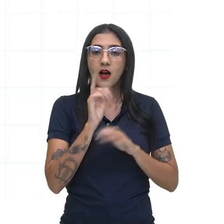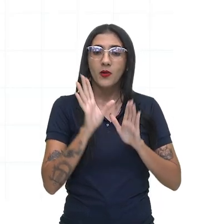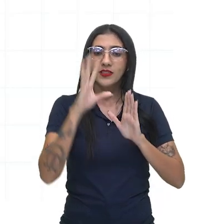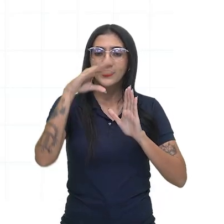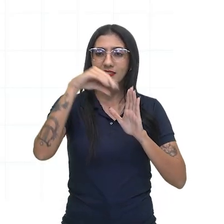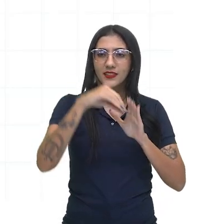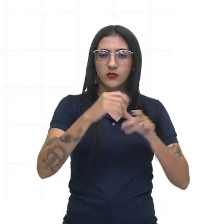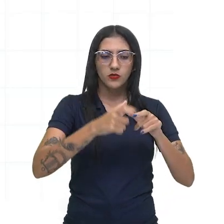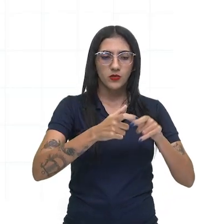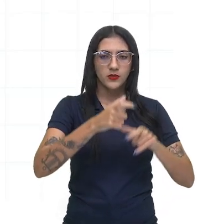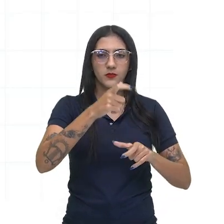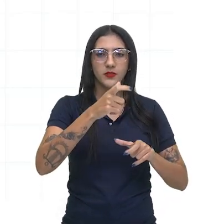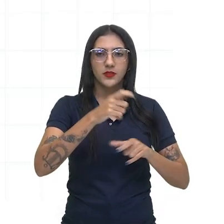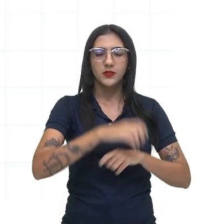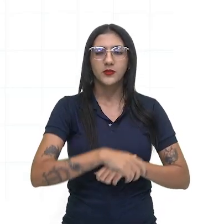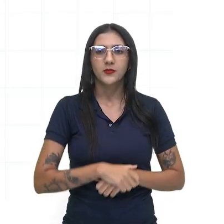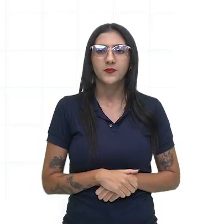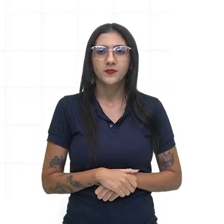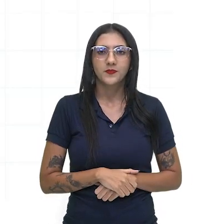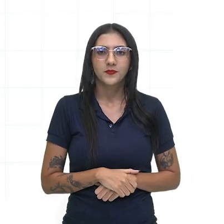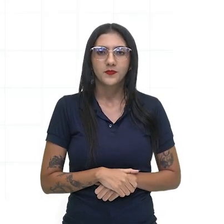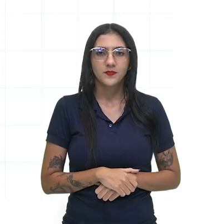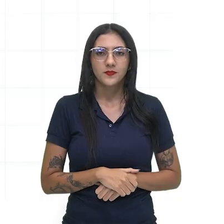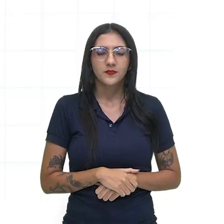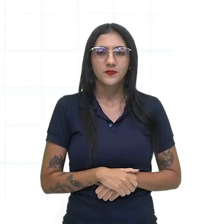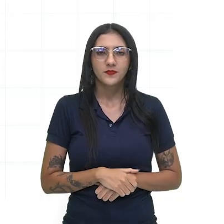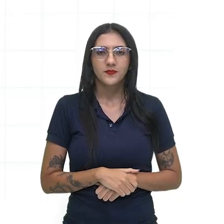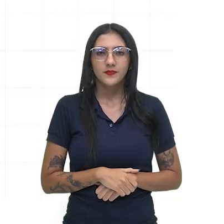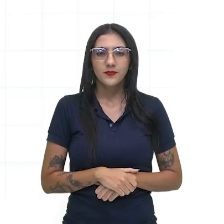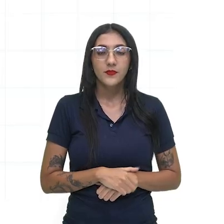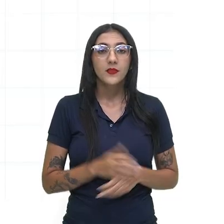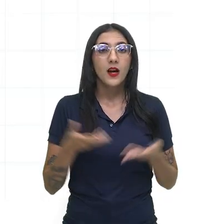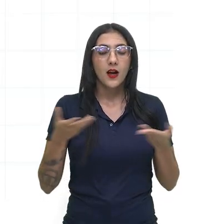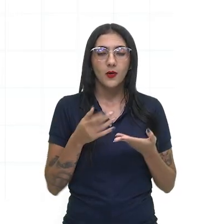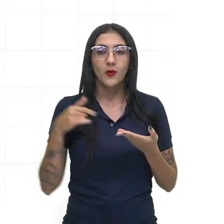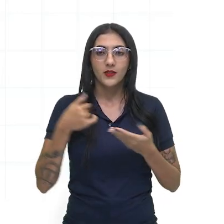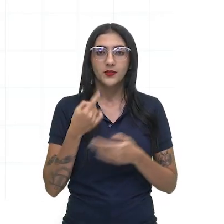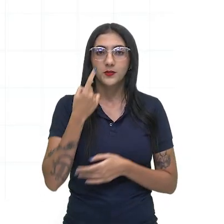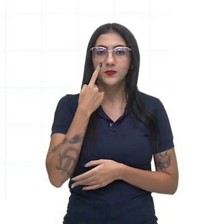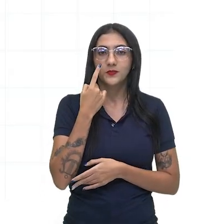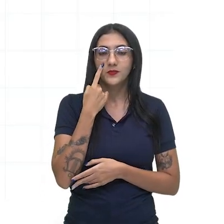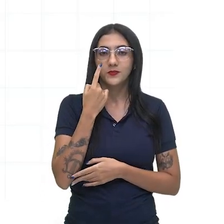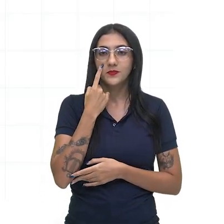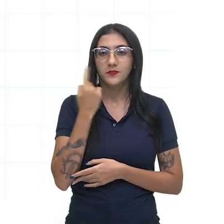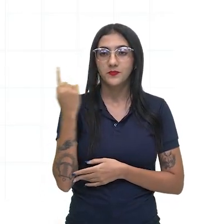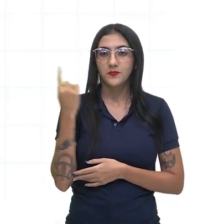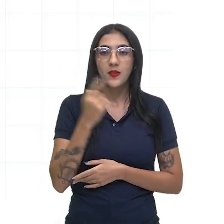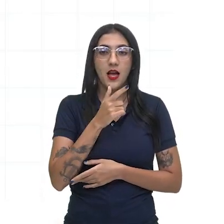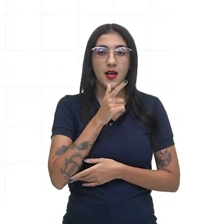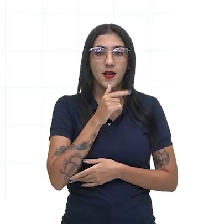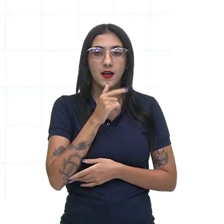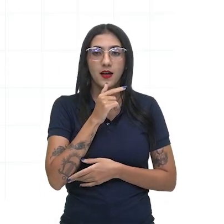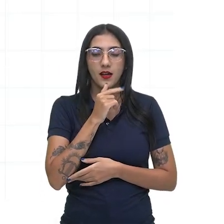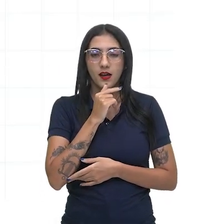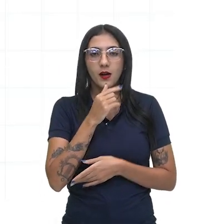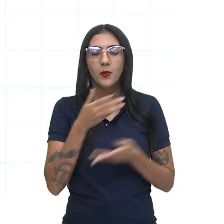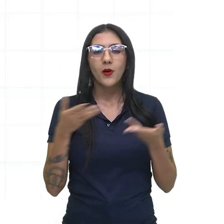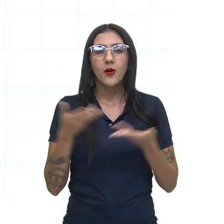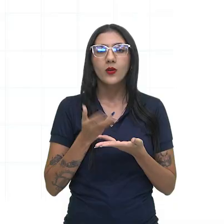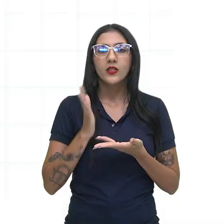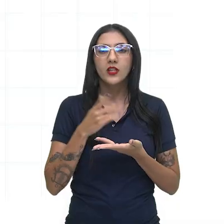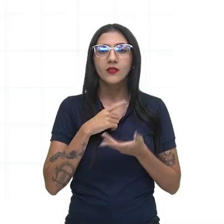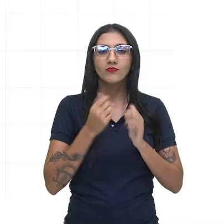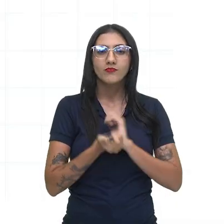de um recipiente. Agora, vamos verificar a água, né, já no